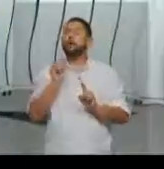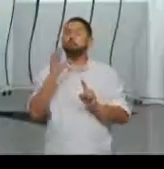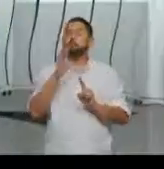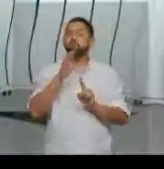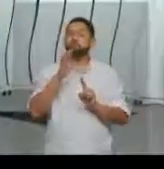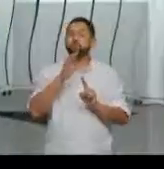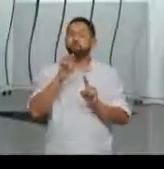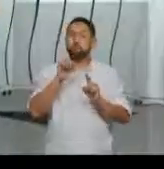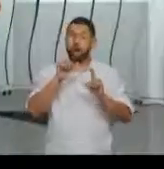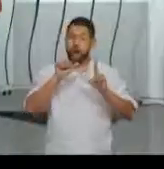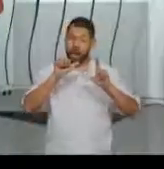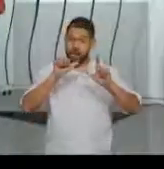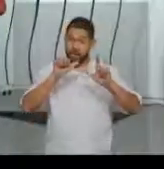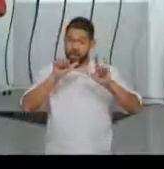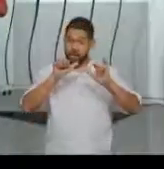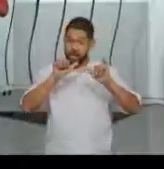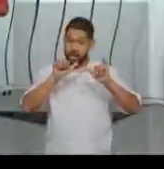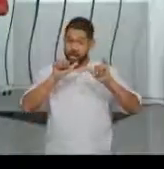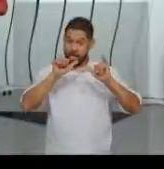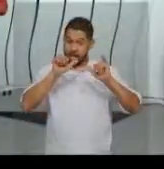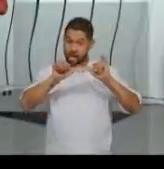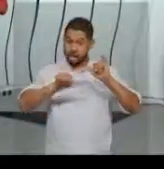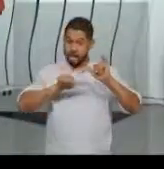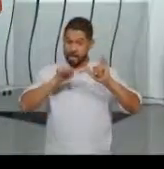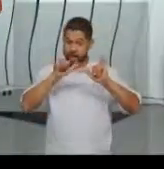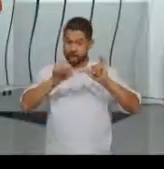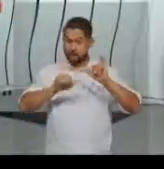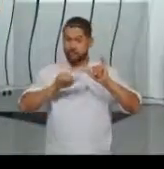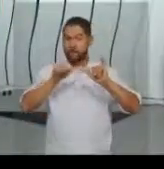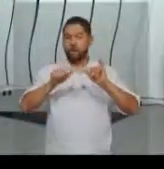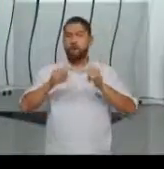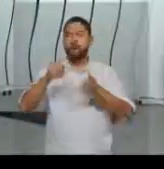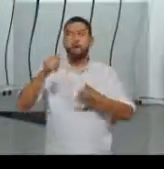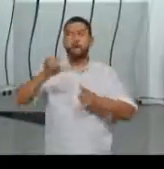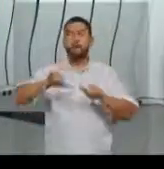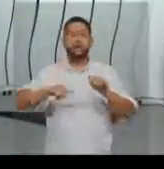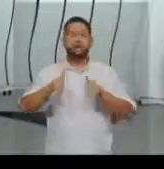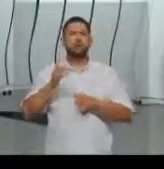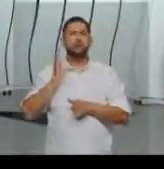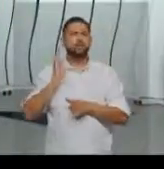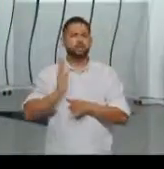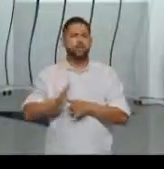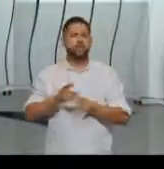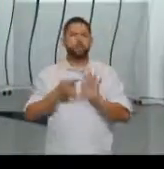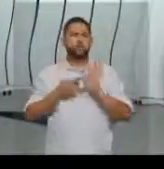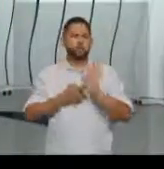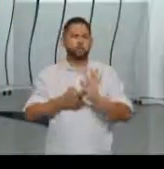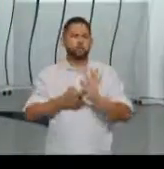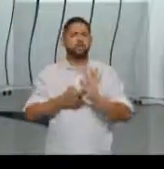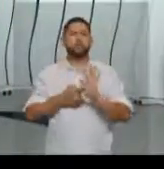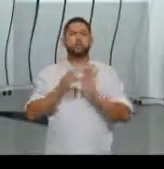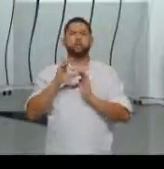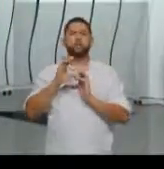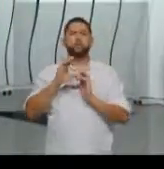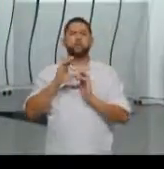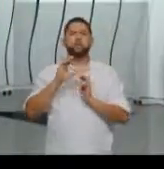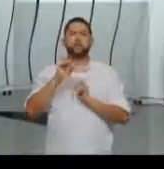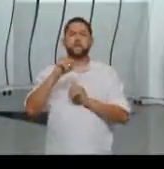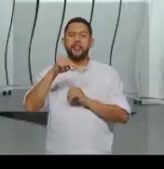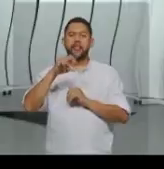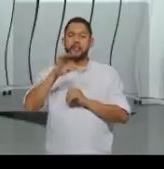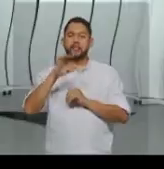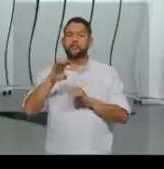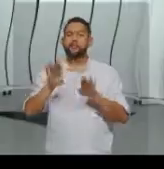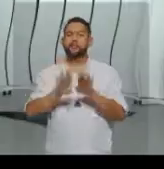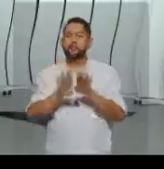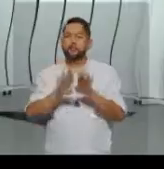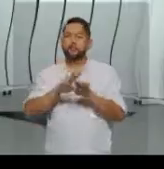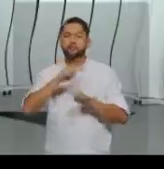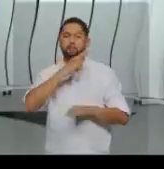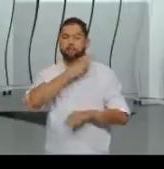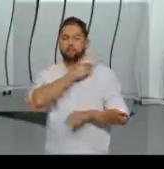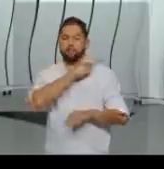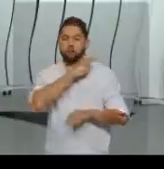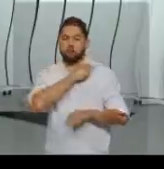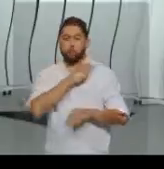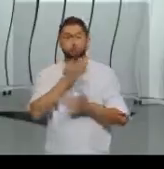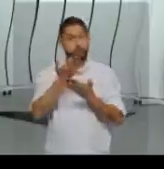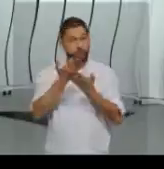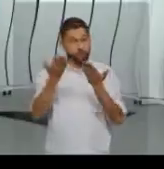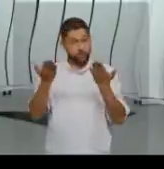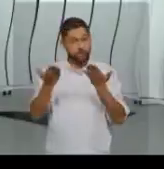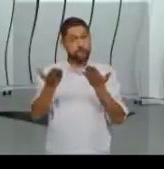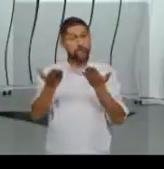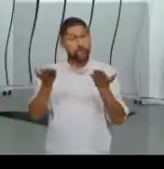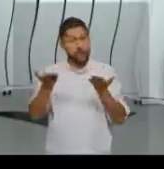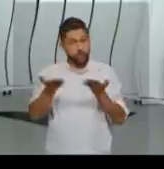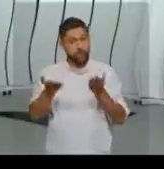uma reação química. Nós já estamos trabalhando cinética com a galera do segundo ano, mas você, aluno que está se preparando para o